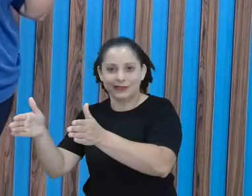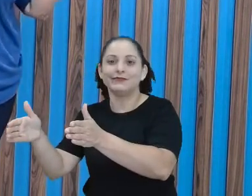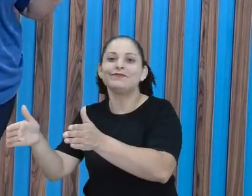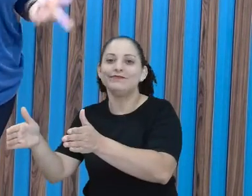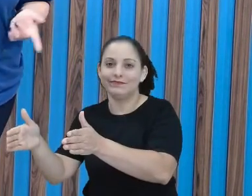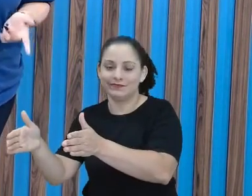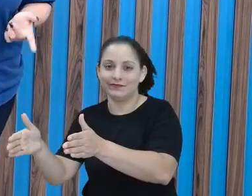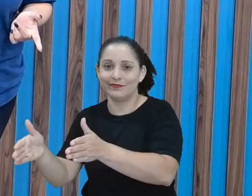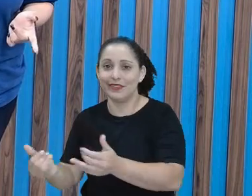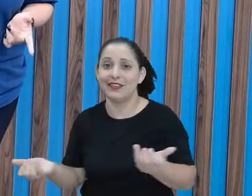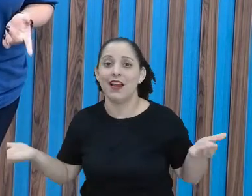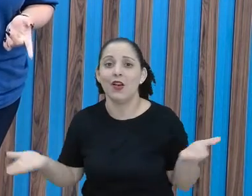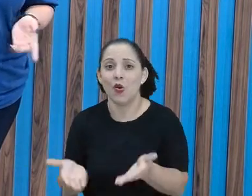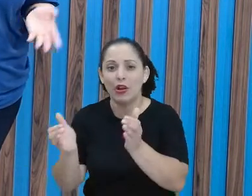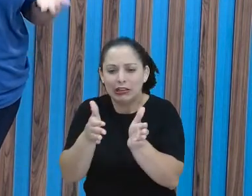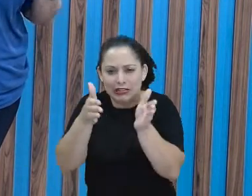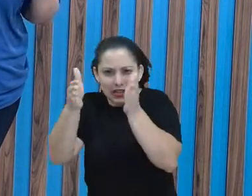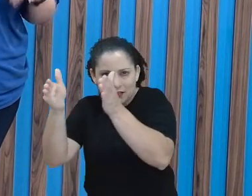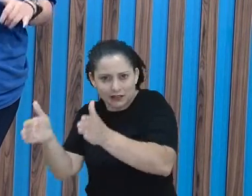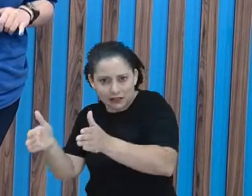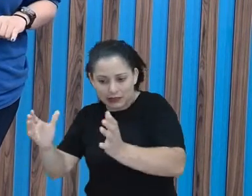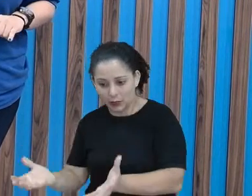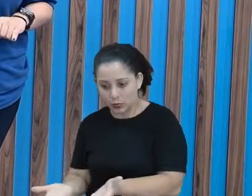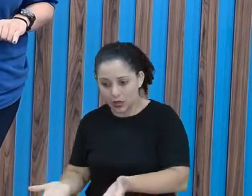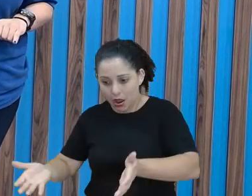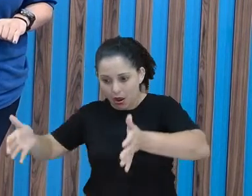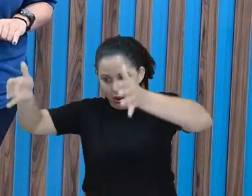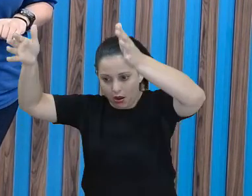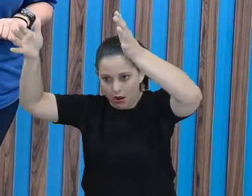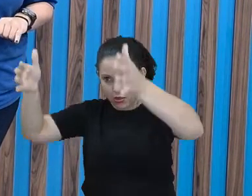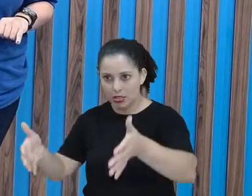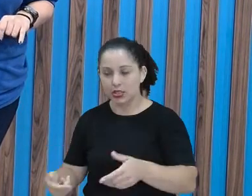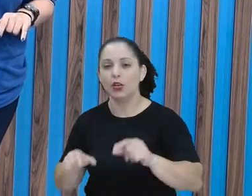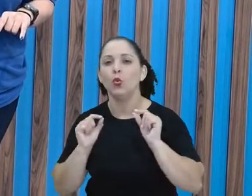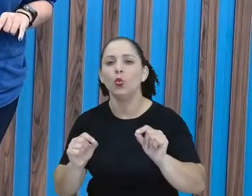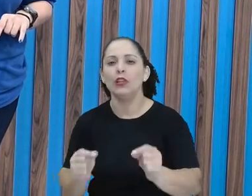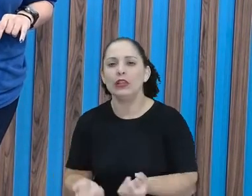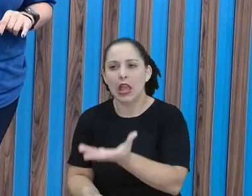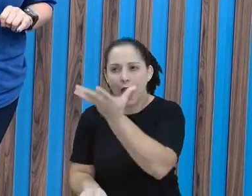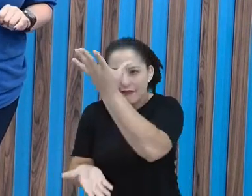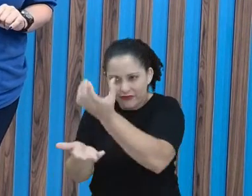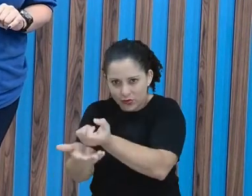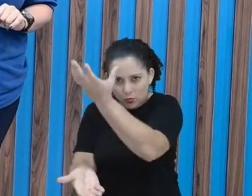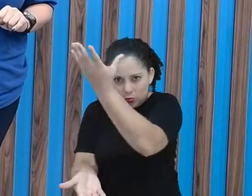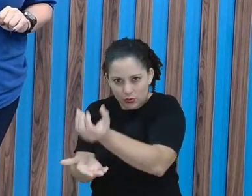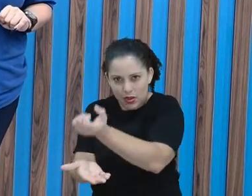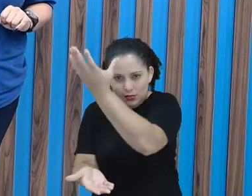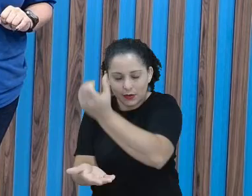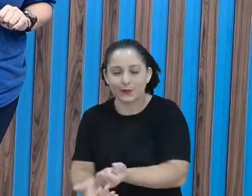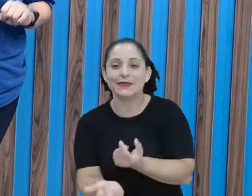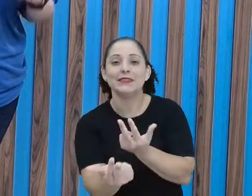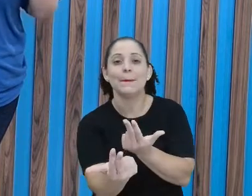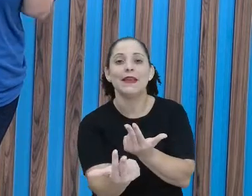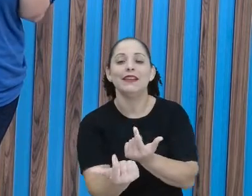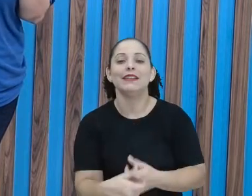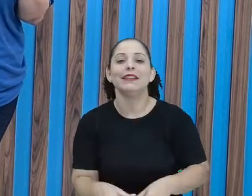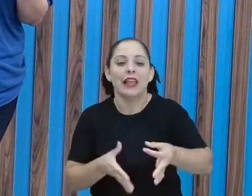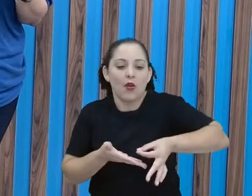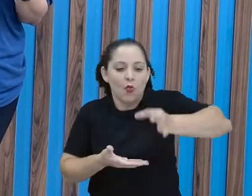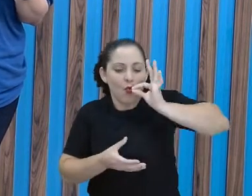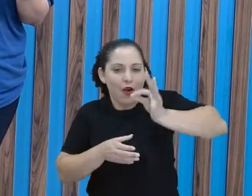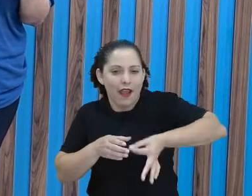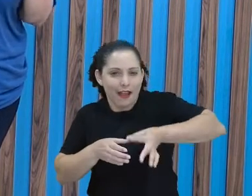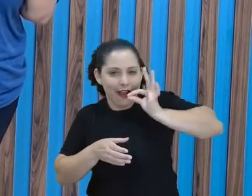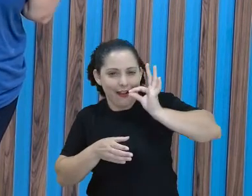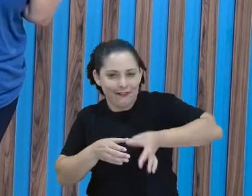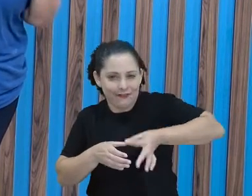E aí, no próximo tanque, a gente vai ter a parte de filtração. Tá ligado quando a gente vai fazer um cafezinho? A gente não pega, a